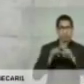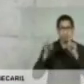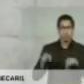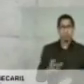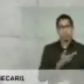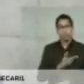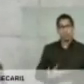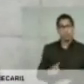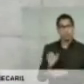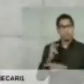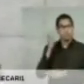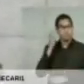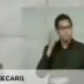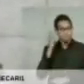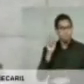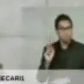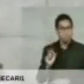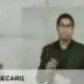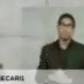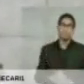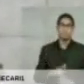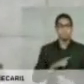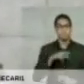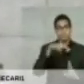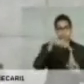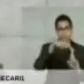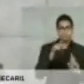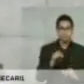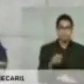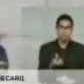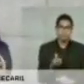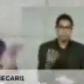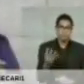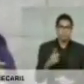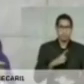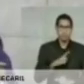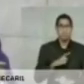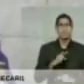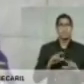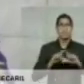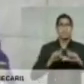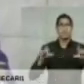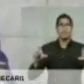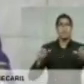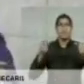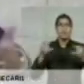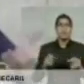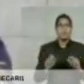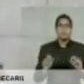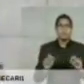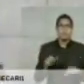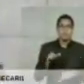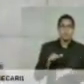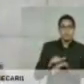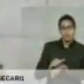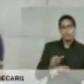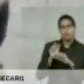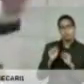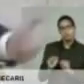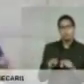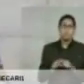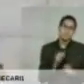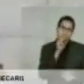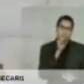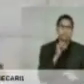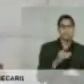municipais do Estado de São Paulo. E nesse parágrafo, no artigo 64, a gente tem um rol exemplificativo da falta abonada: férias,